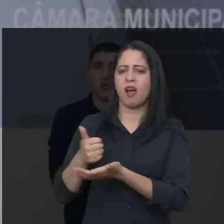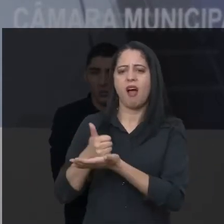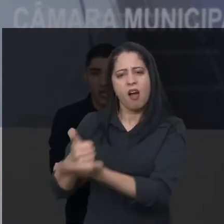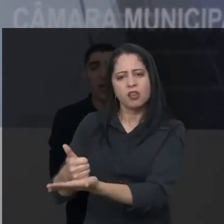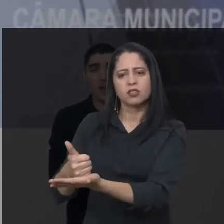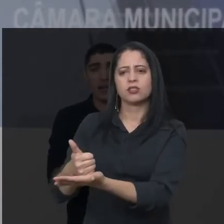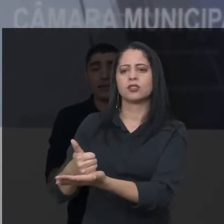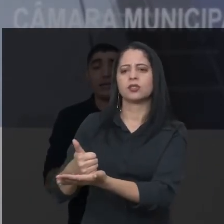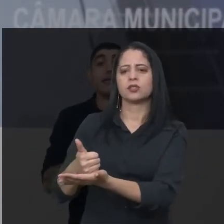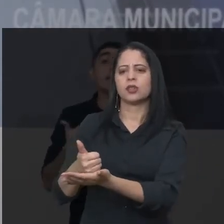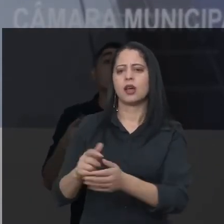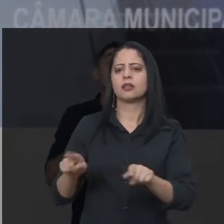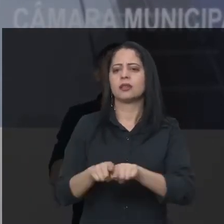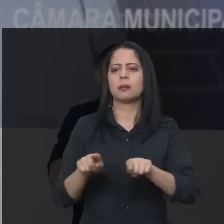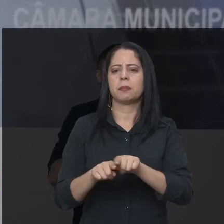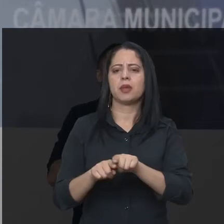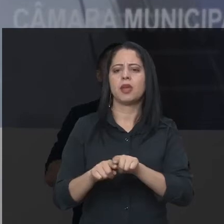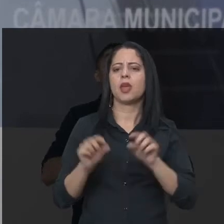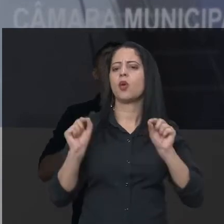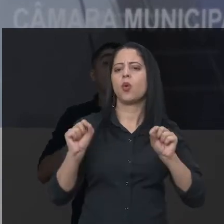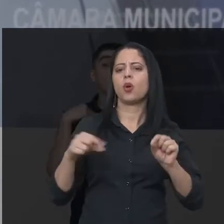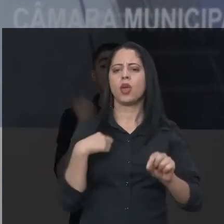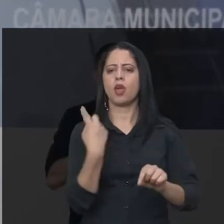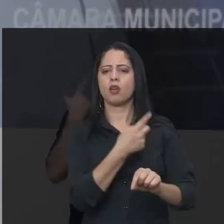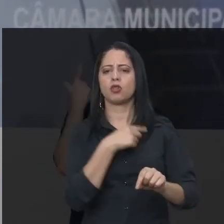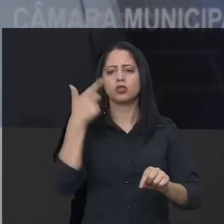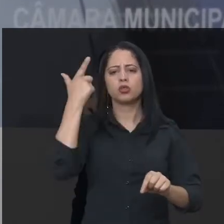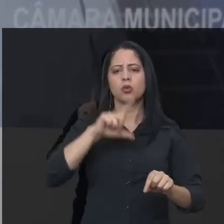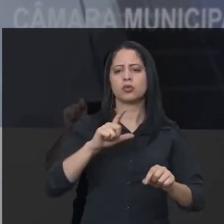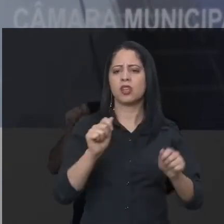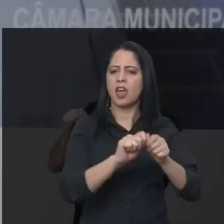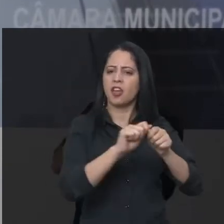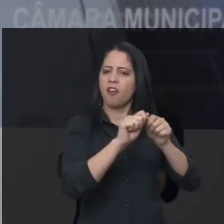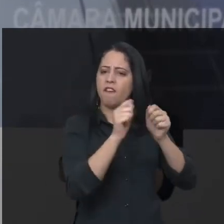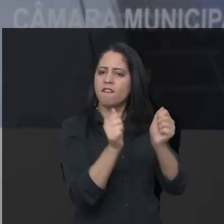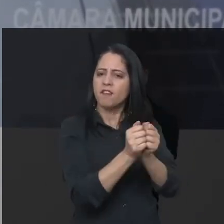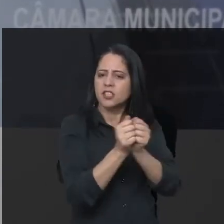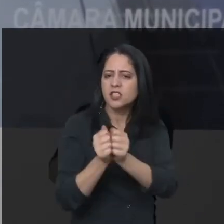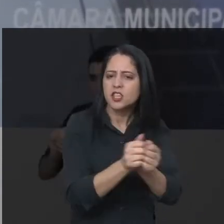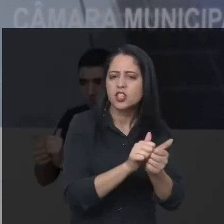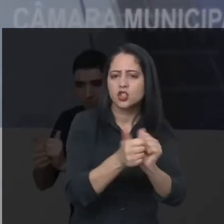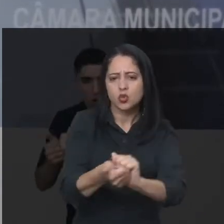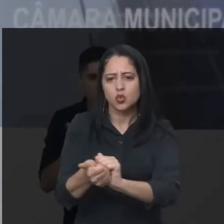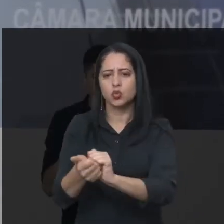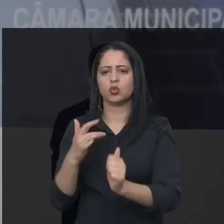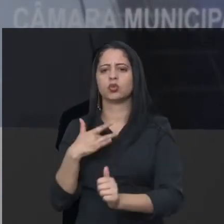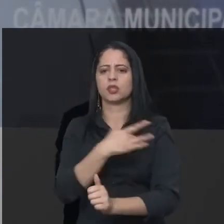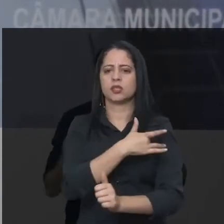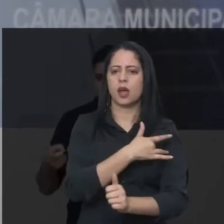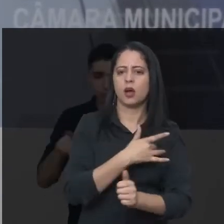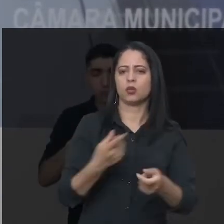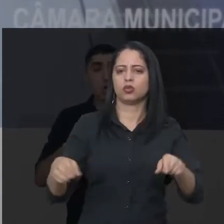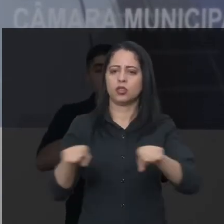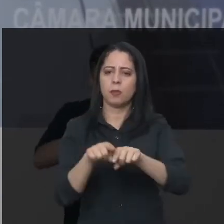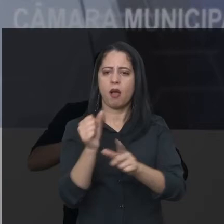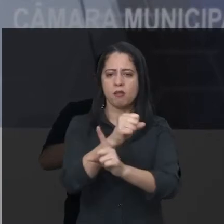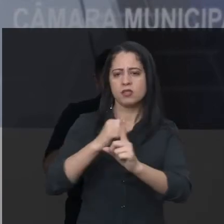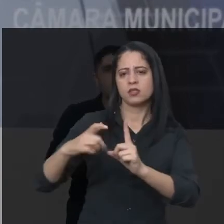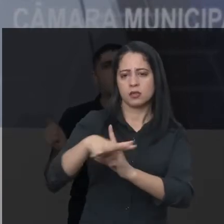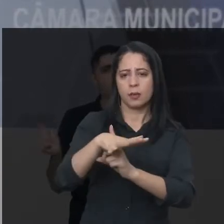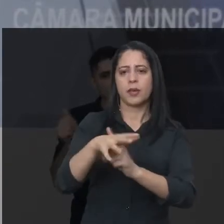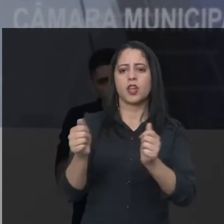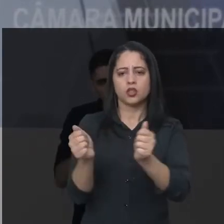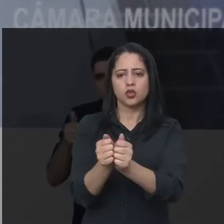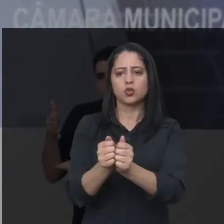caminhos que nós podemos ter, essa construção onde a sociedade participa também, né, dessas políticas públicas